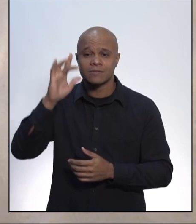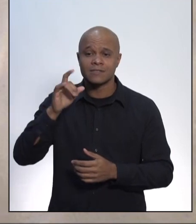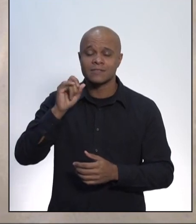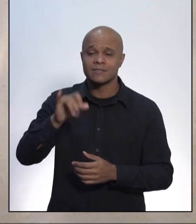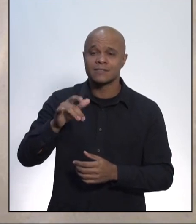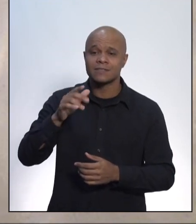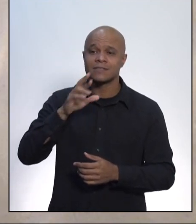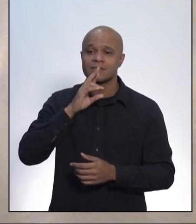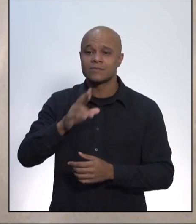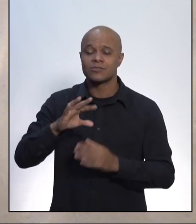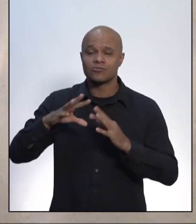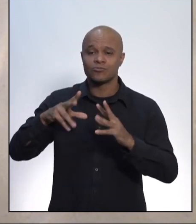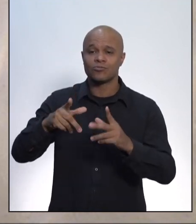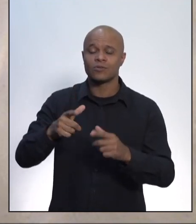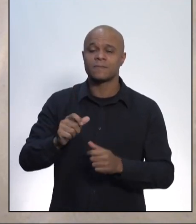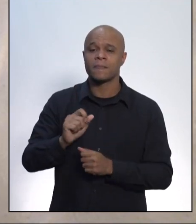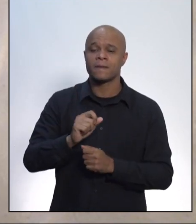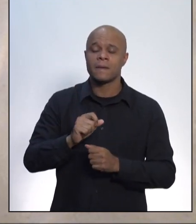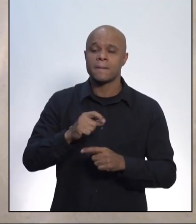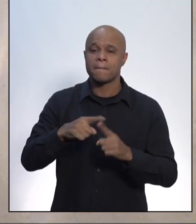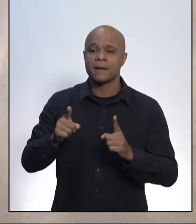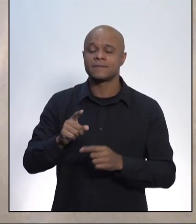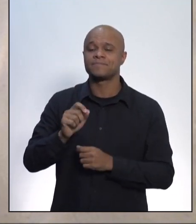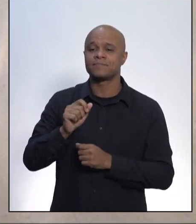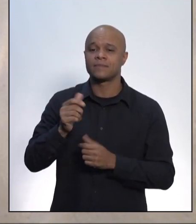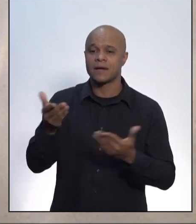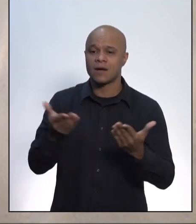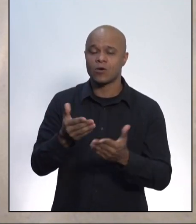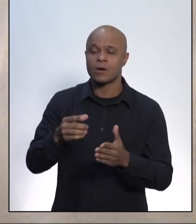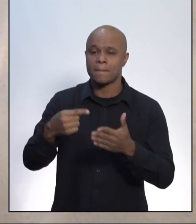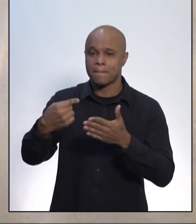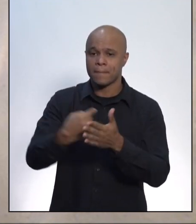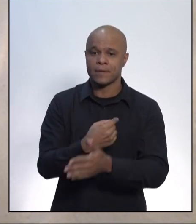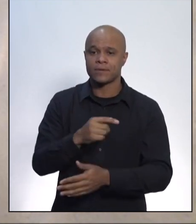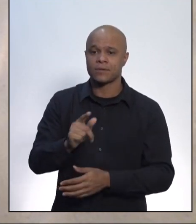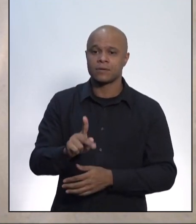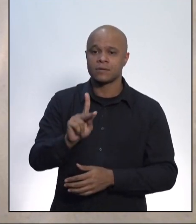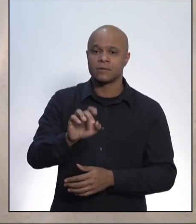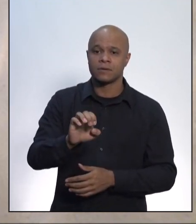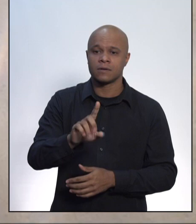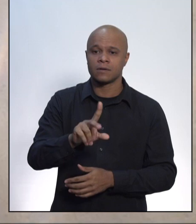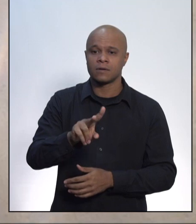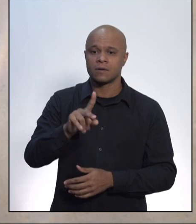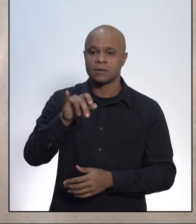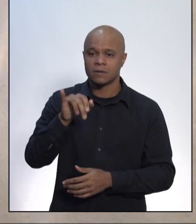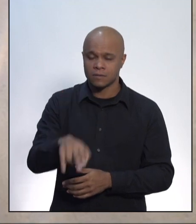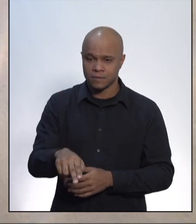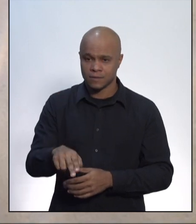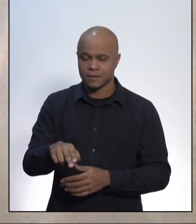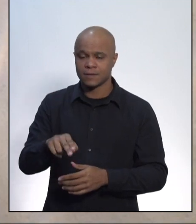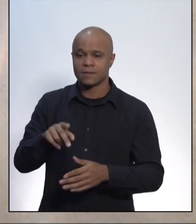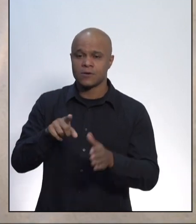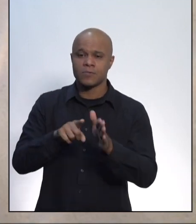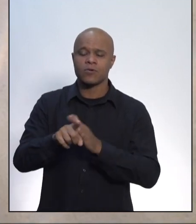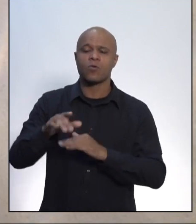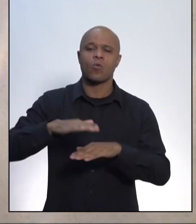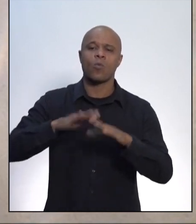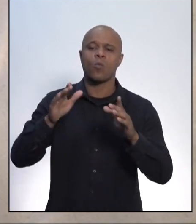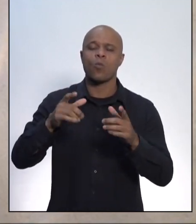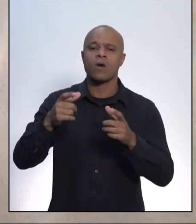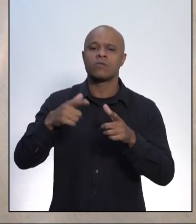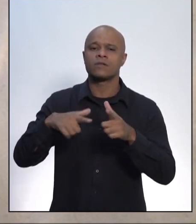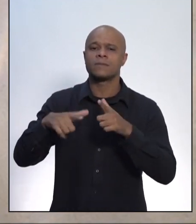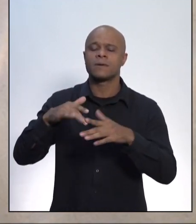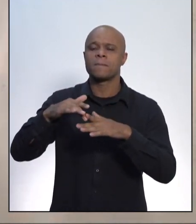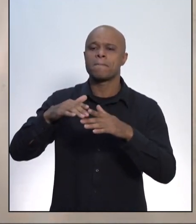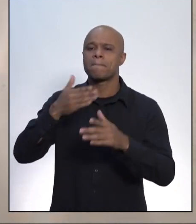agora. O Kevin está perguntando qual é o mercado de trabalho mais requisitado e quais cursos têm esse foco.